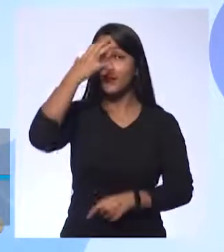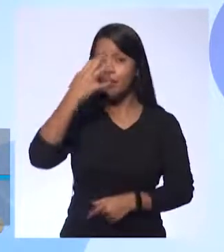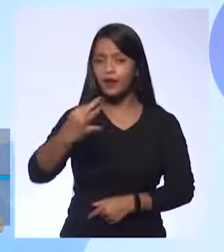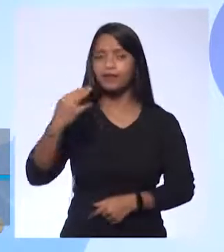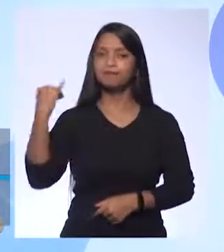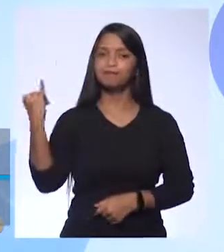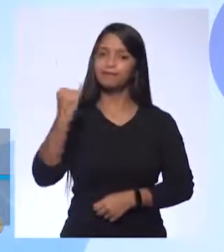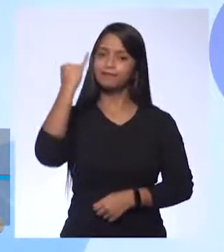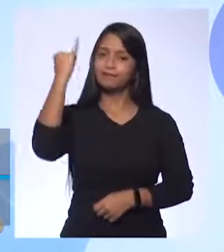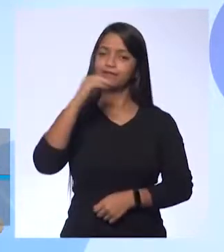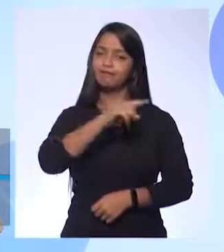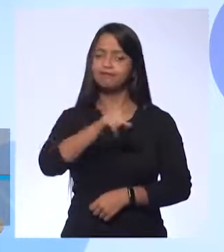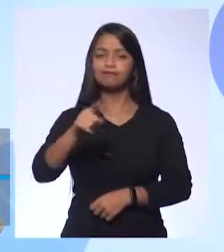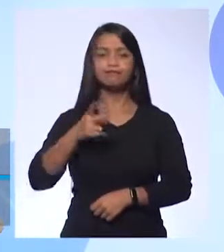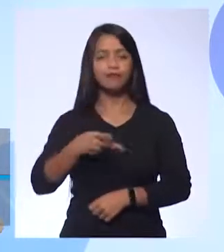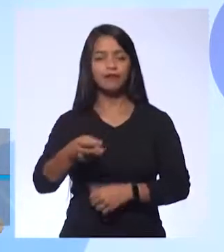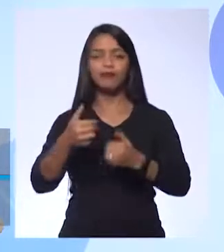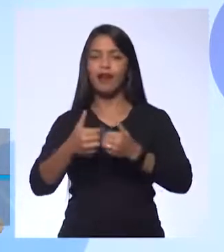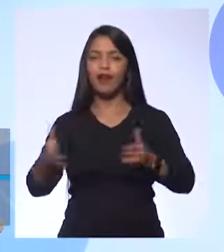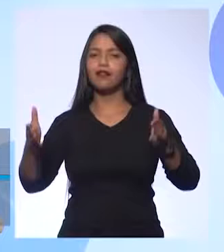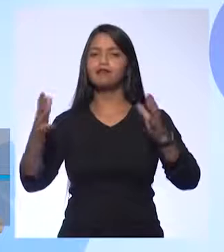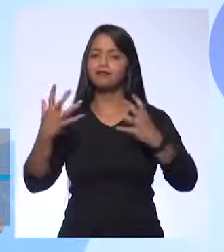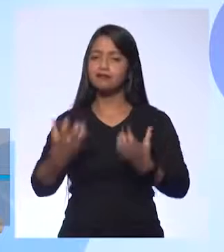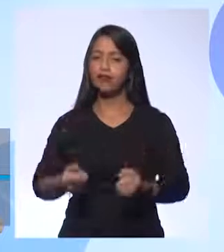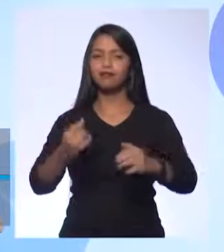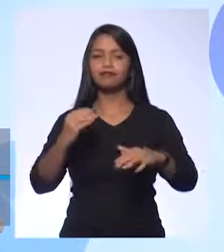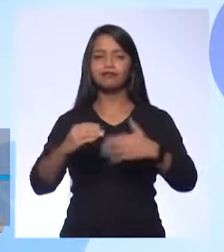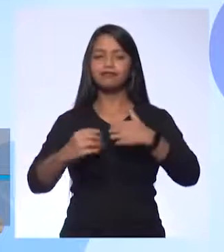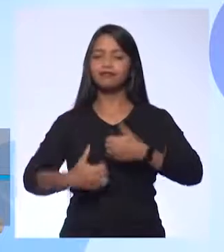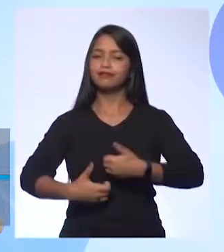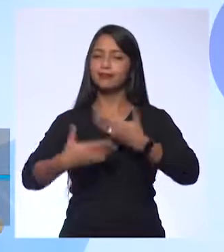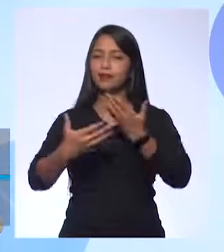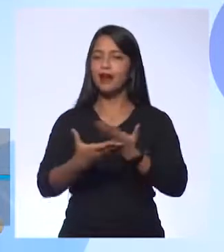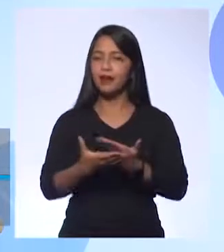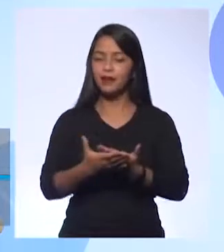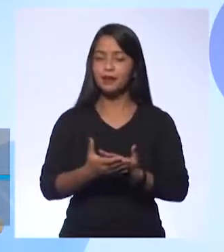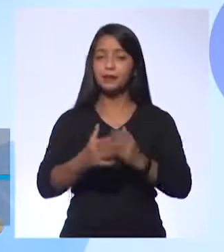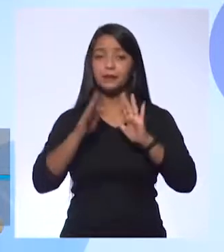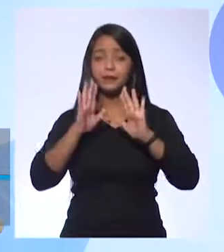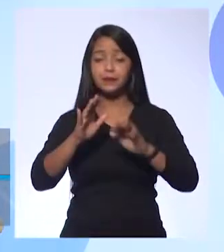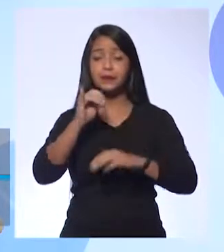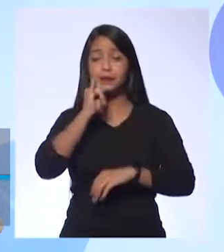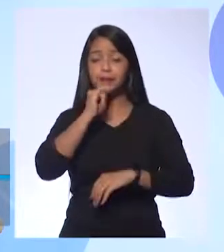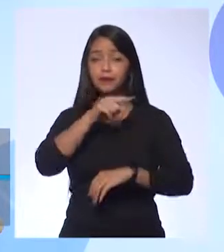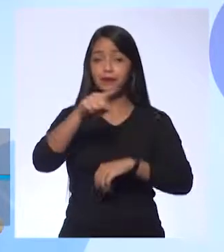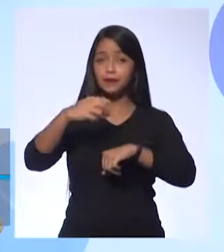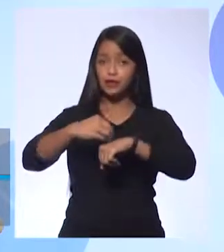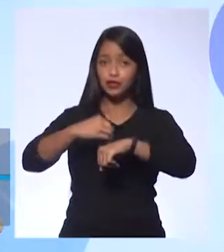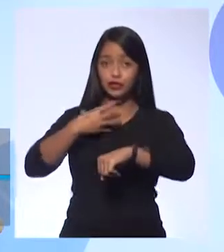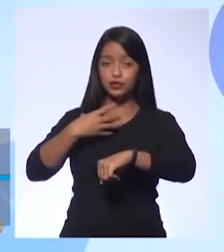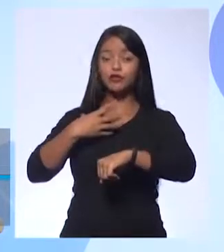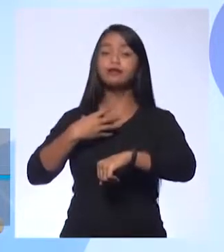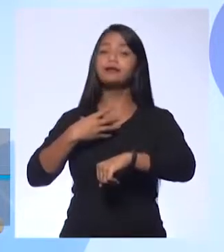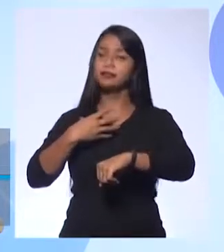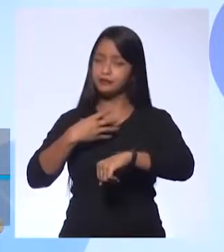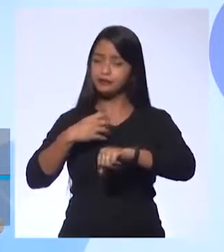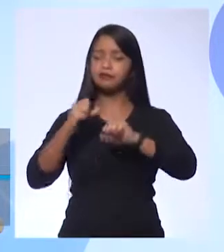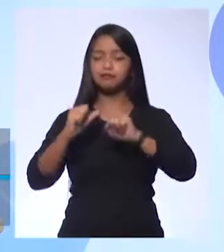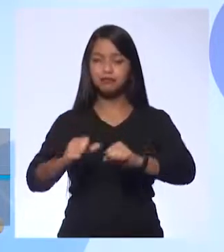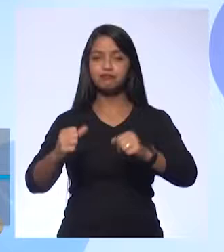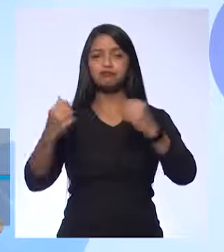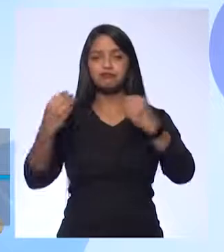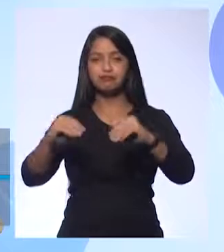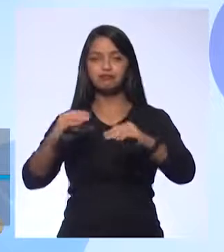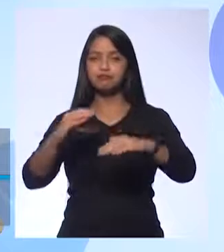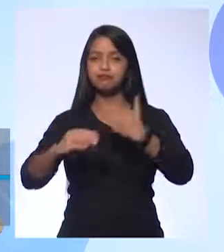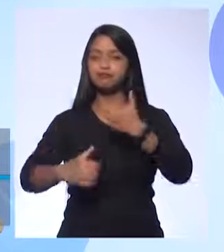sempre abertos a participar bem da aula, mas também quando tem alguma coisa para contribuir com a aula também colocam aqui de uma maneira